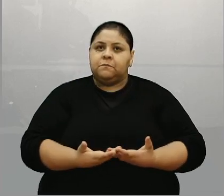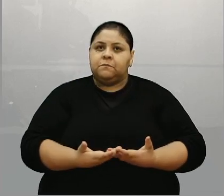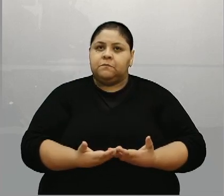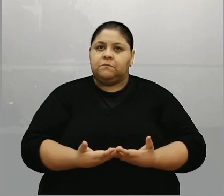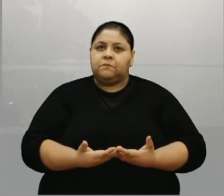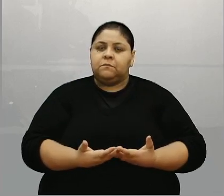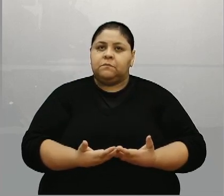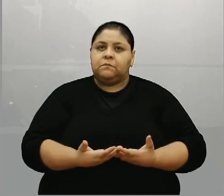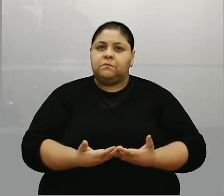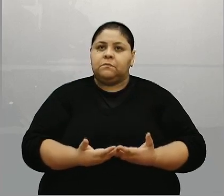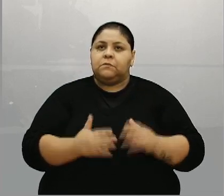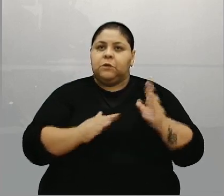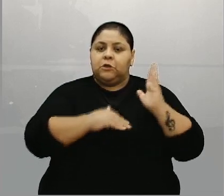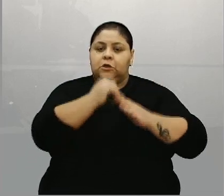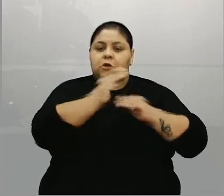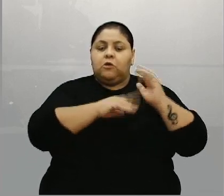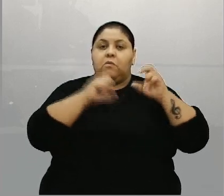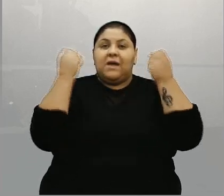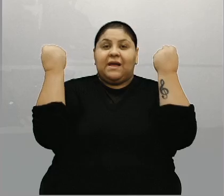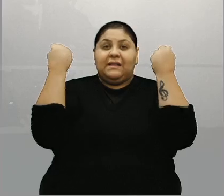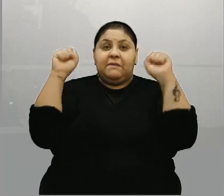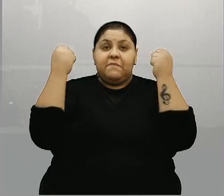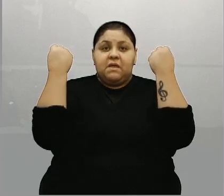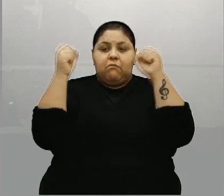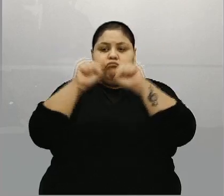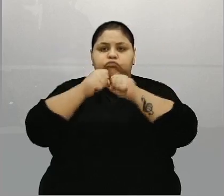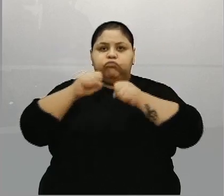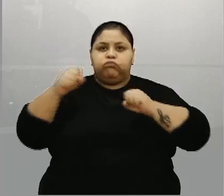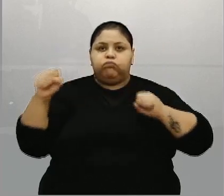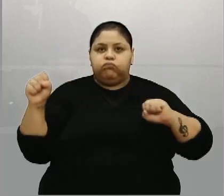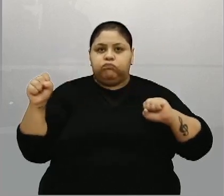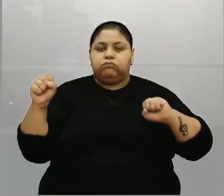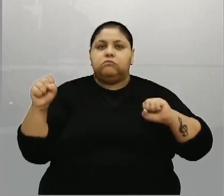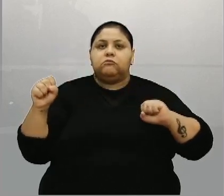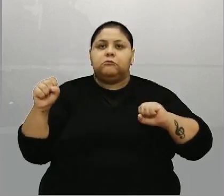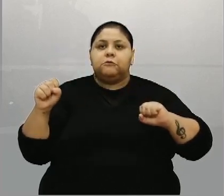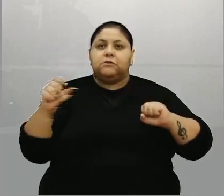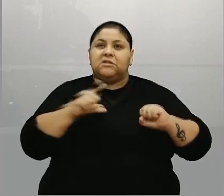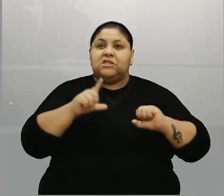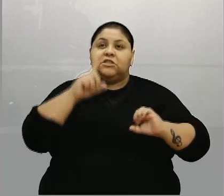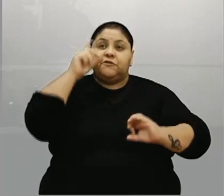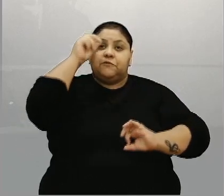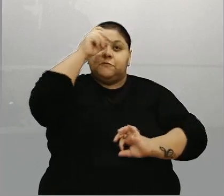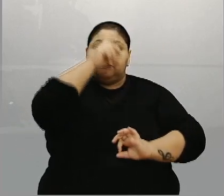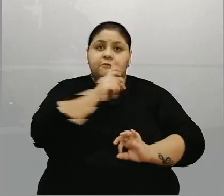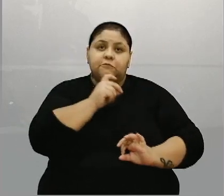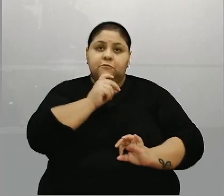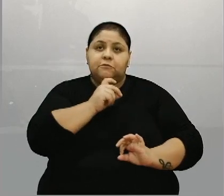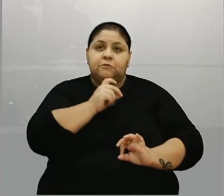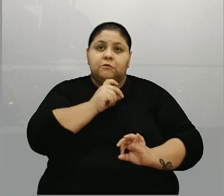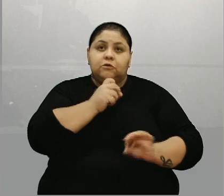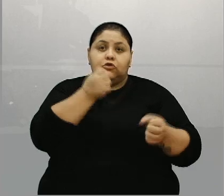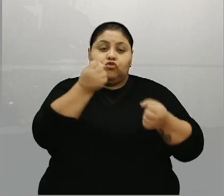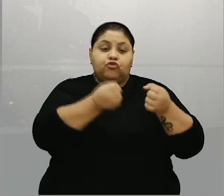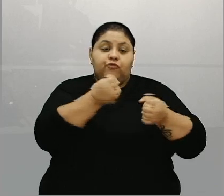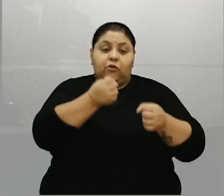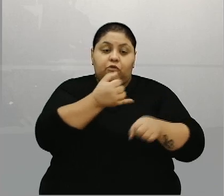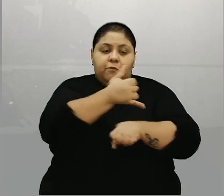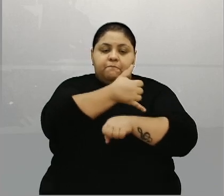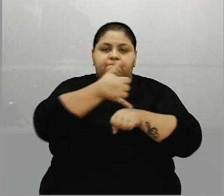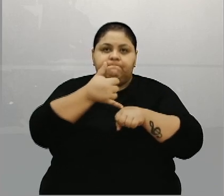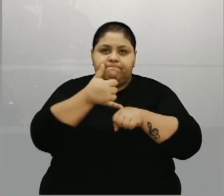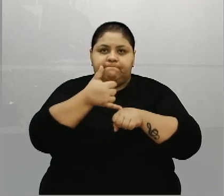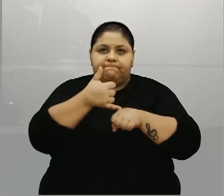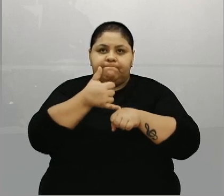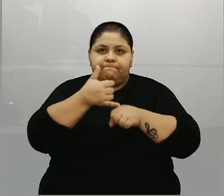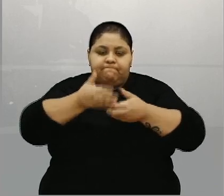construir uma academia de grande porte ali, e estava dando uma grande dificuldade dos veículos passar ali